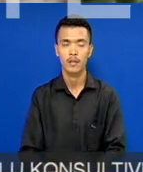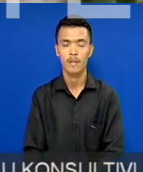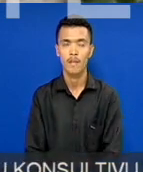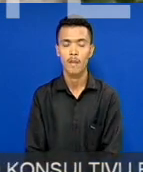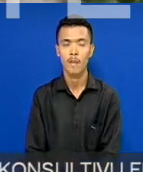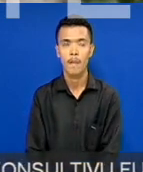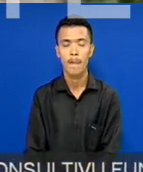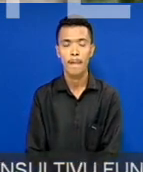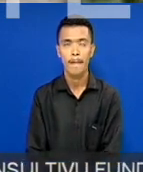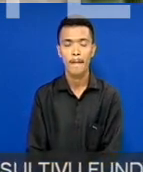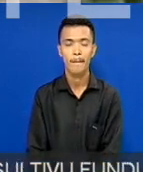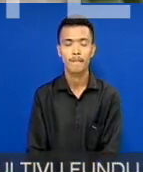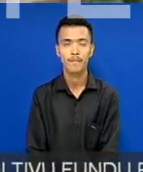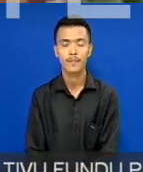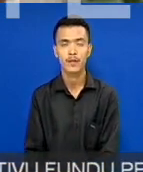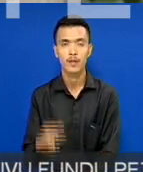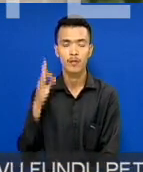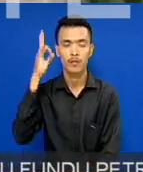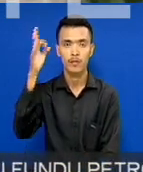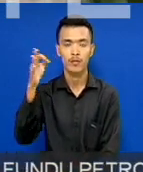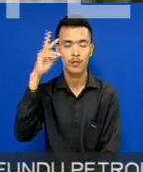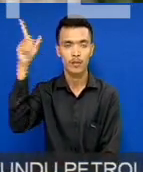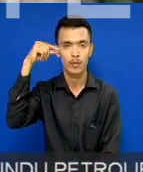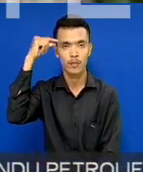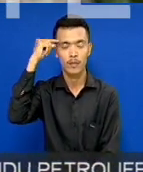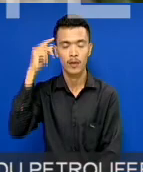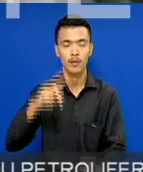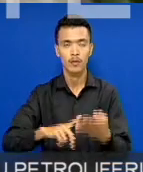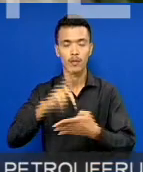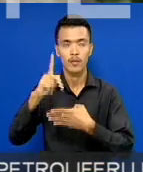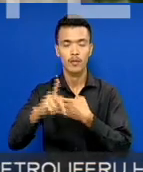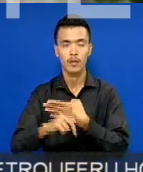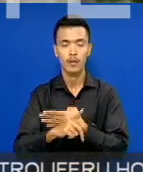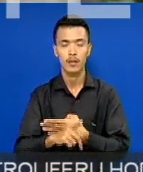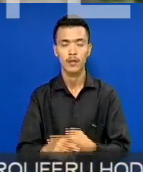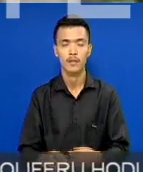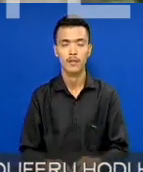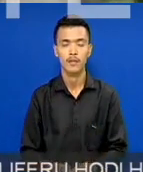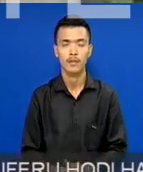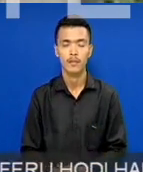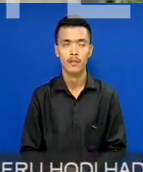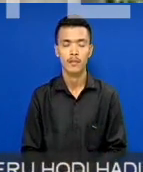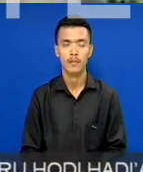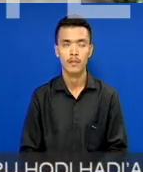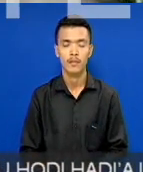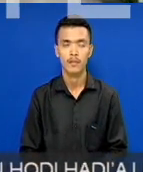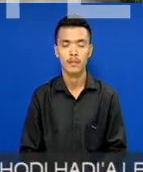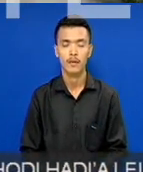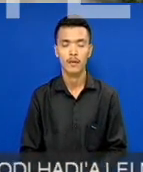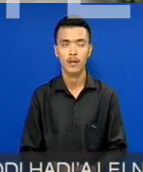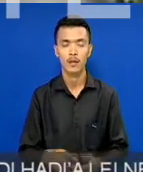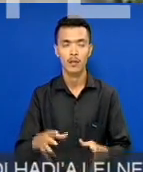Kari ka bam bairu gubernu nya programa atu be halo halo uma fali